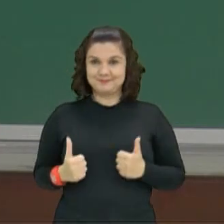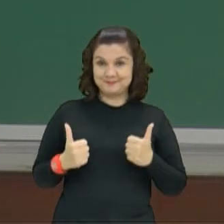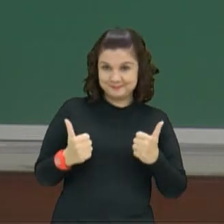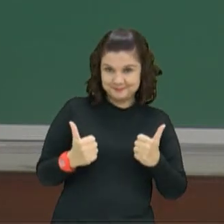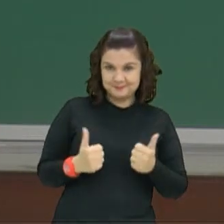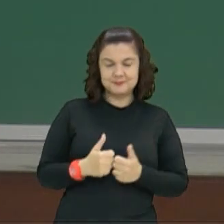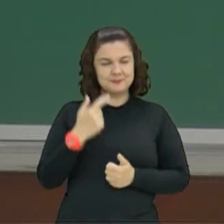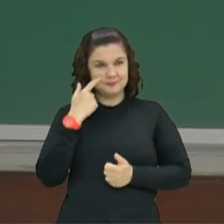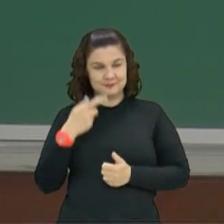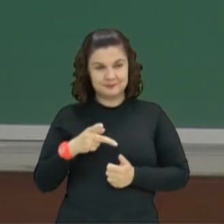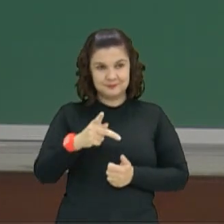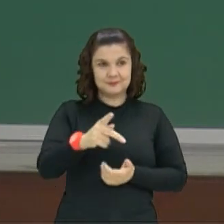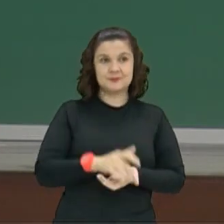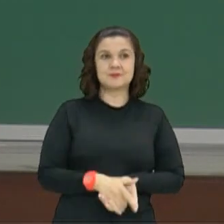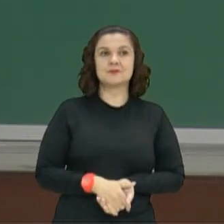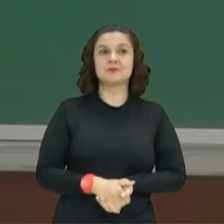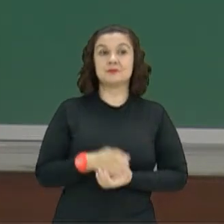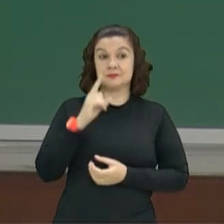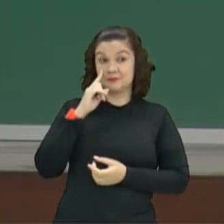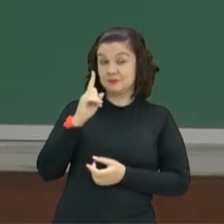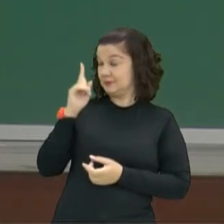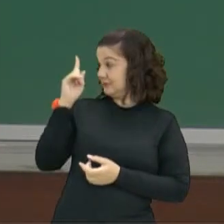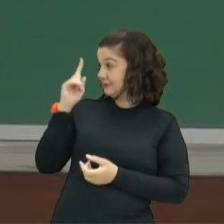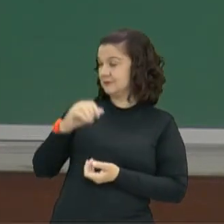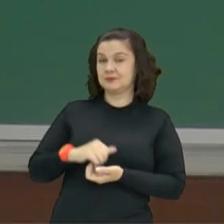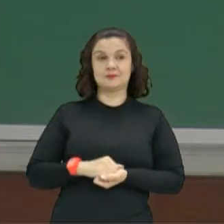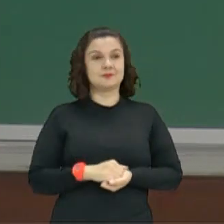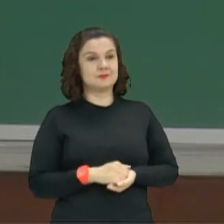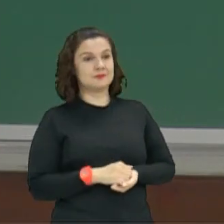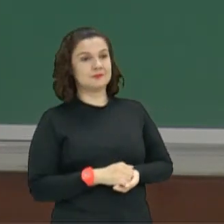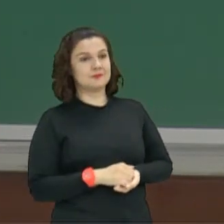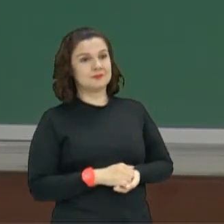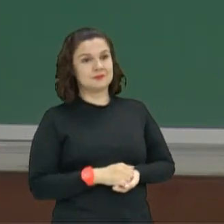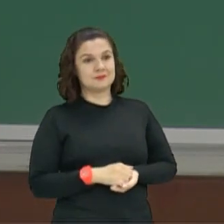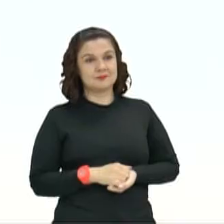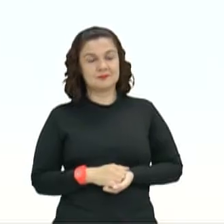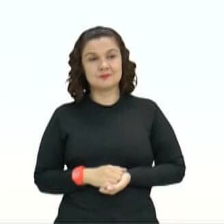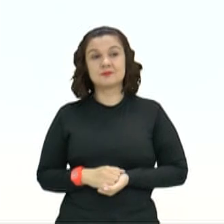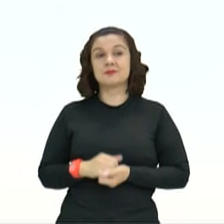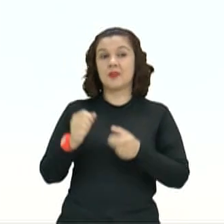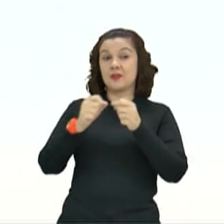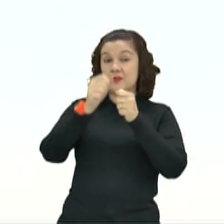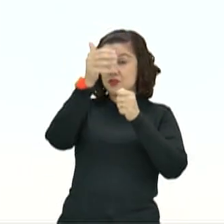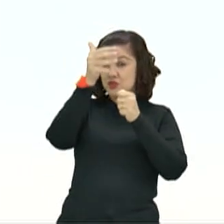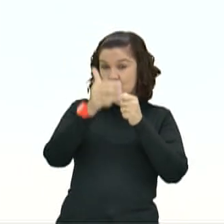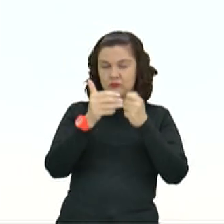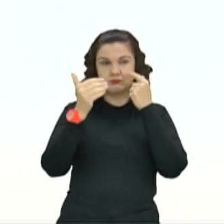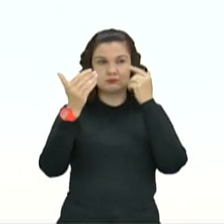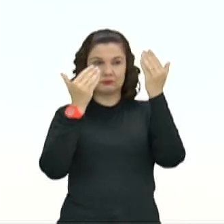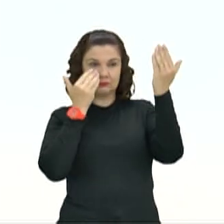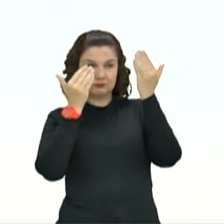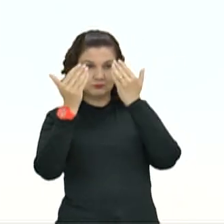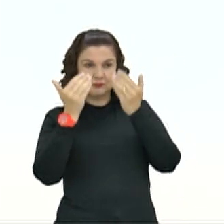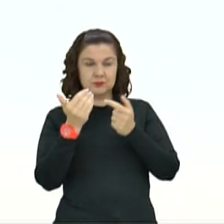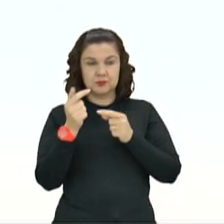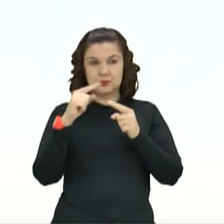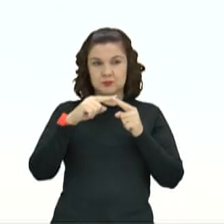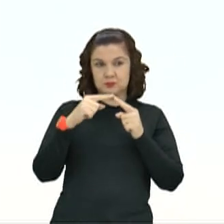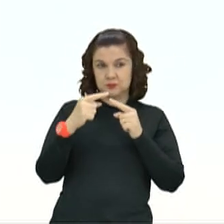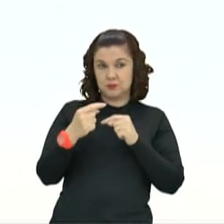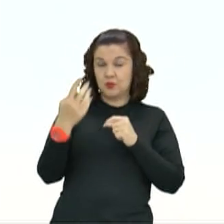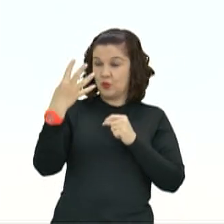Beleza? Vamos continuar. Olha, agora, o que eu faço? Eu faço novamente aqui a verificação. Eu